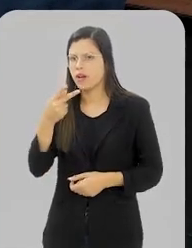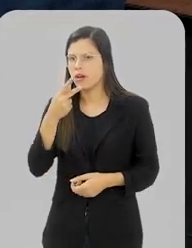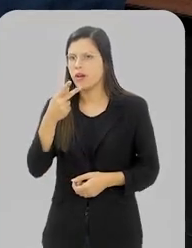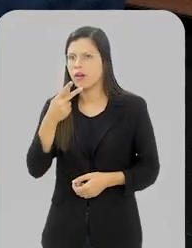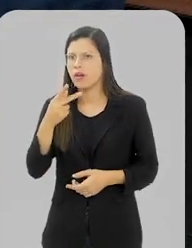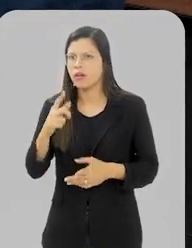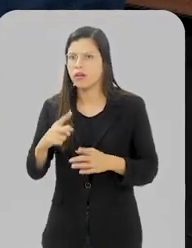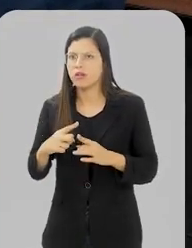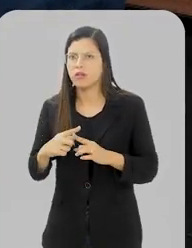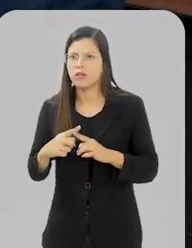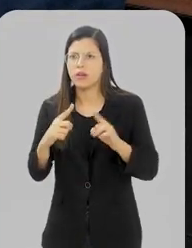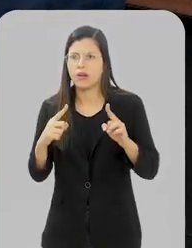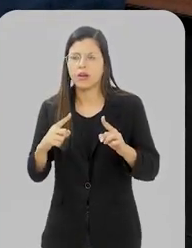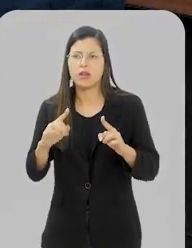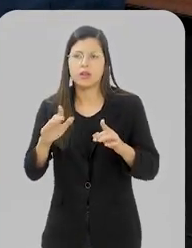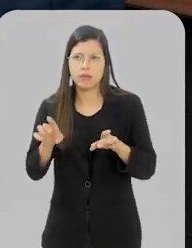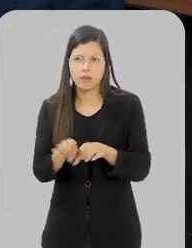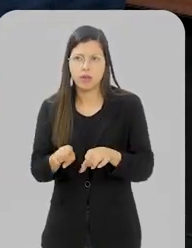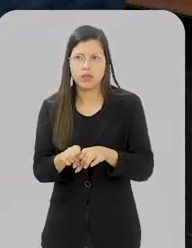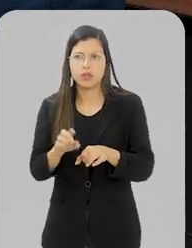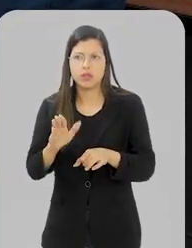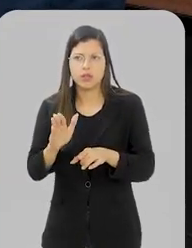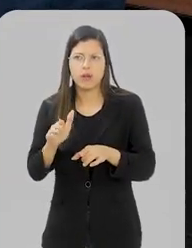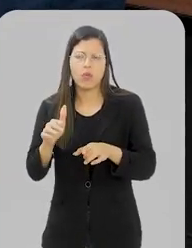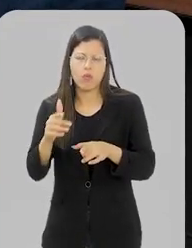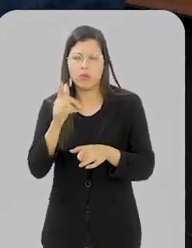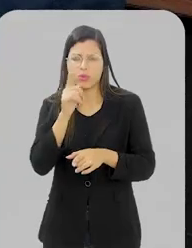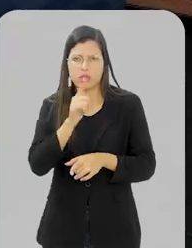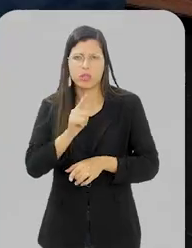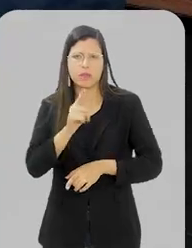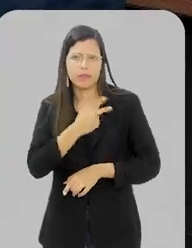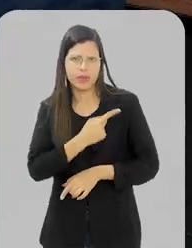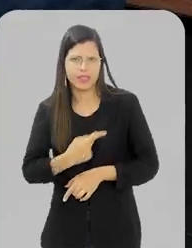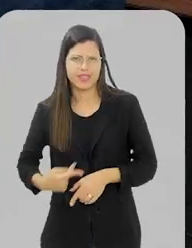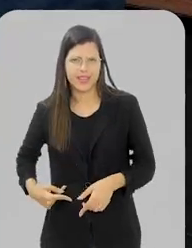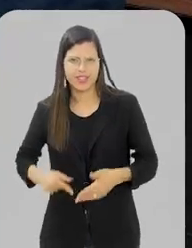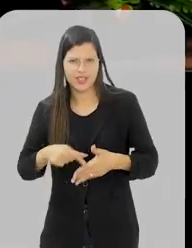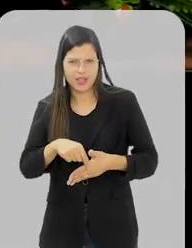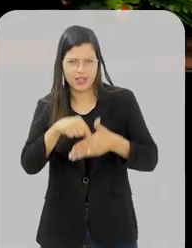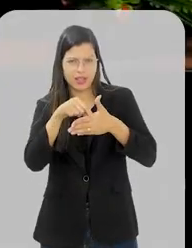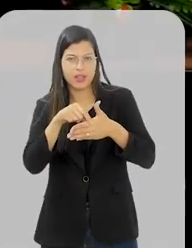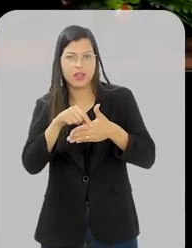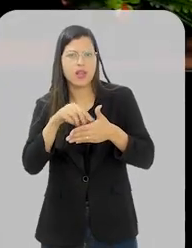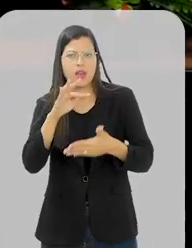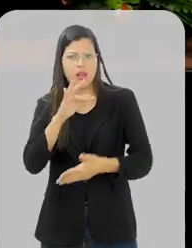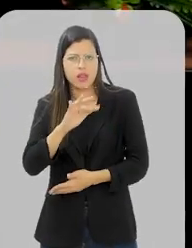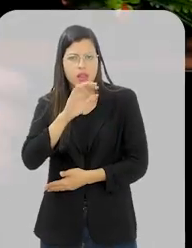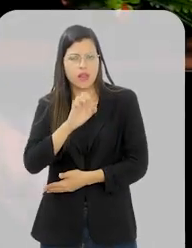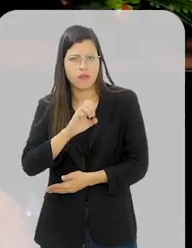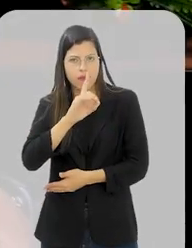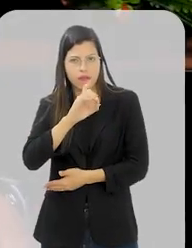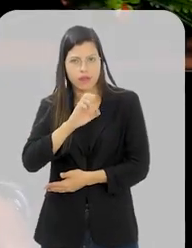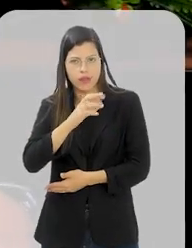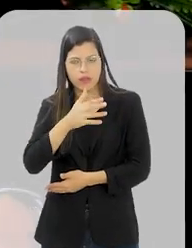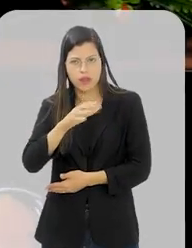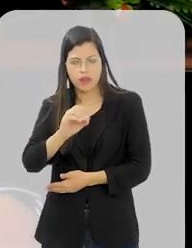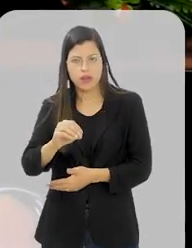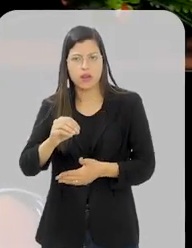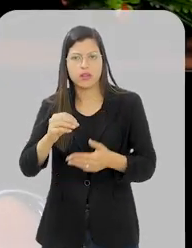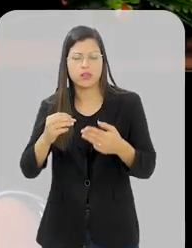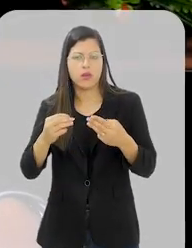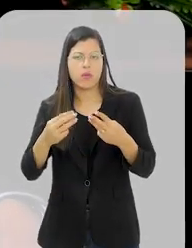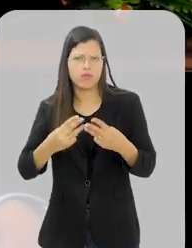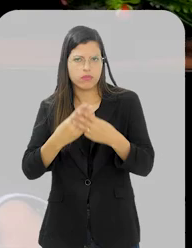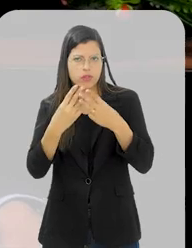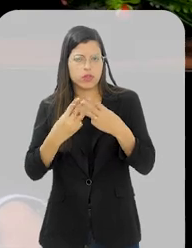mas eu chego lá porque eu cheguei a ser presidente da federação Israelita então Eh você acaba convivendo com muito com o antissemitismo